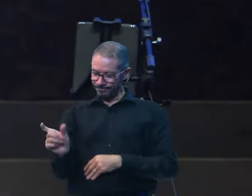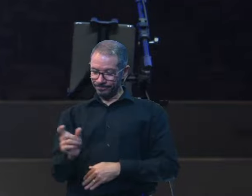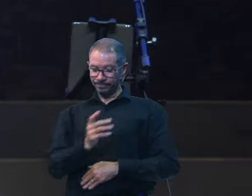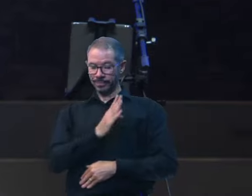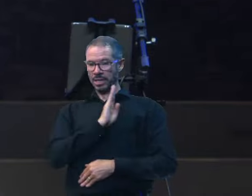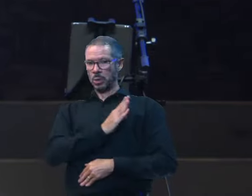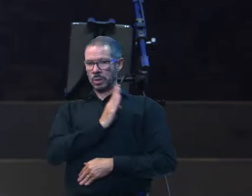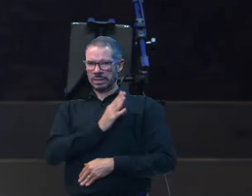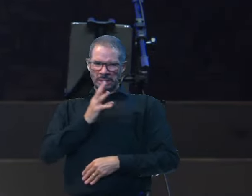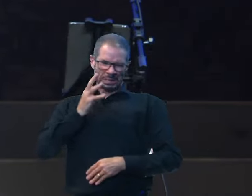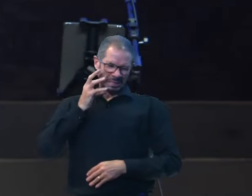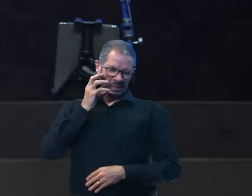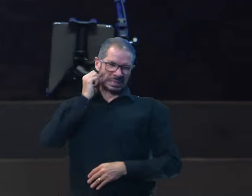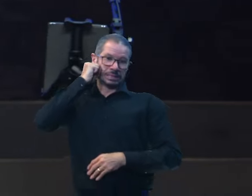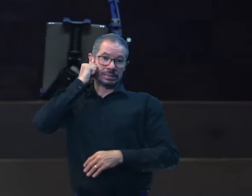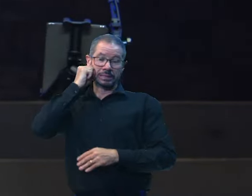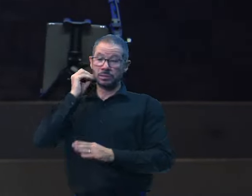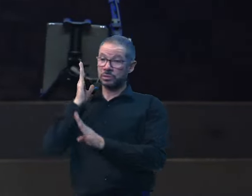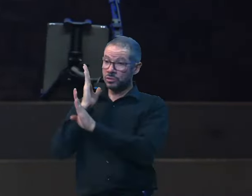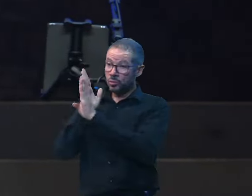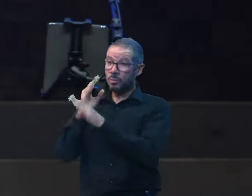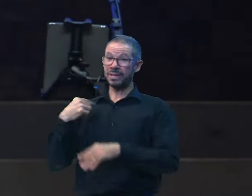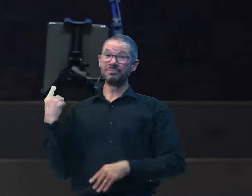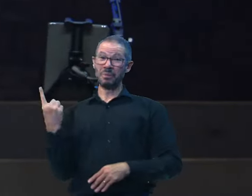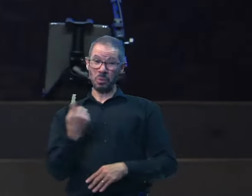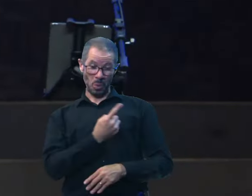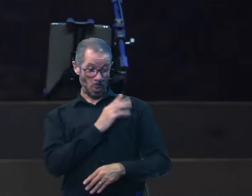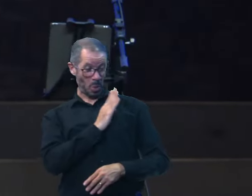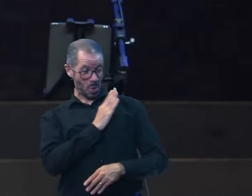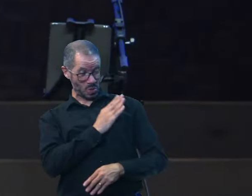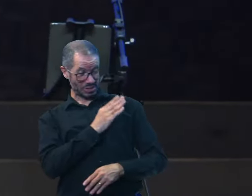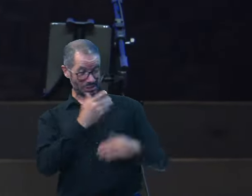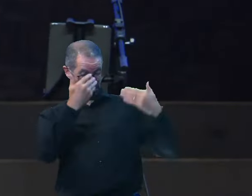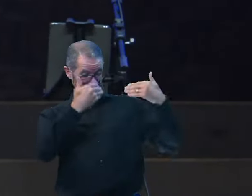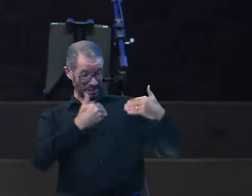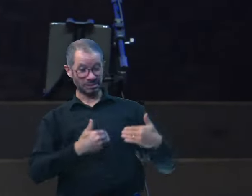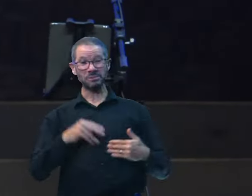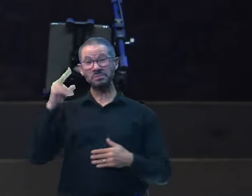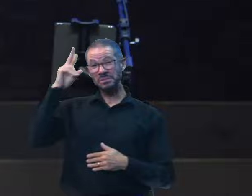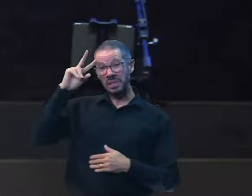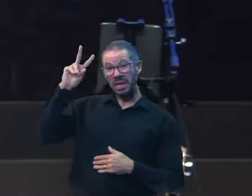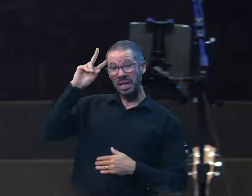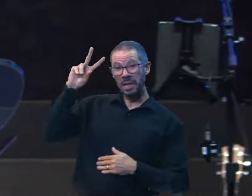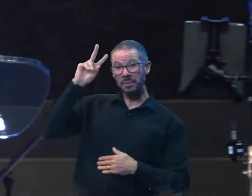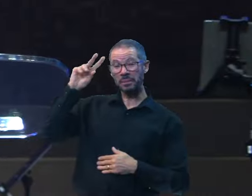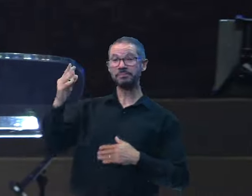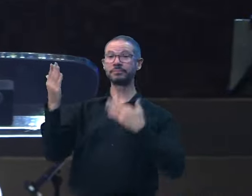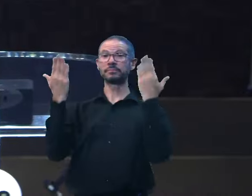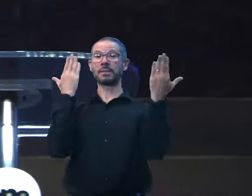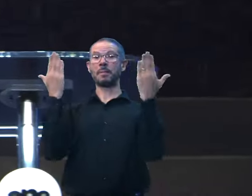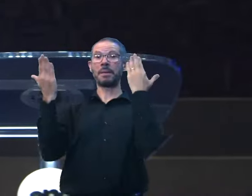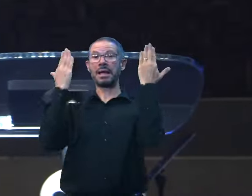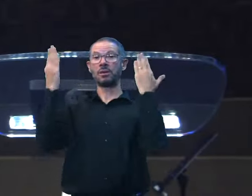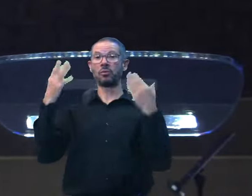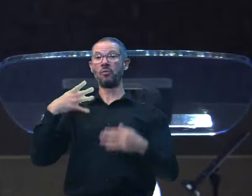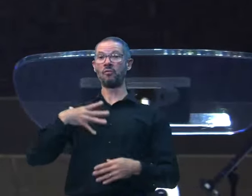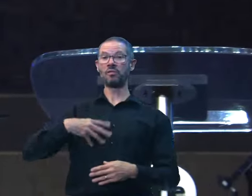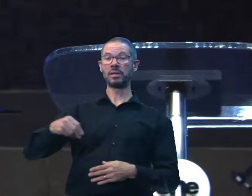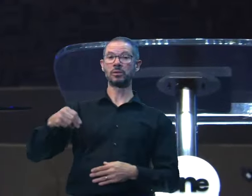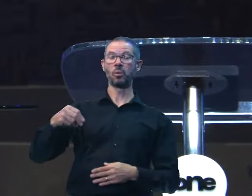coração amargurado, ou descobrimos nós mesmos com o coração amargurado? Você lembra da parábola do filho